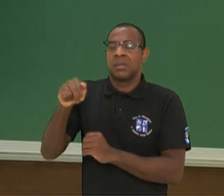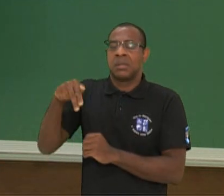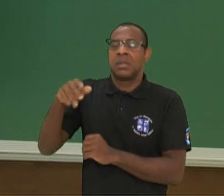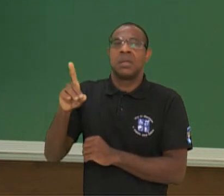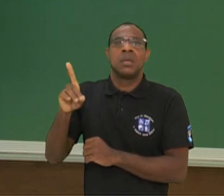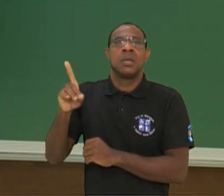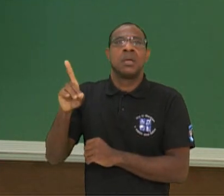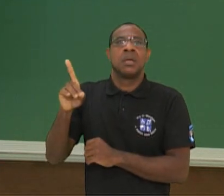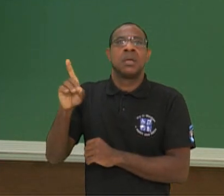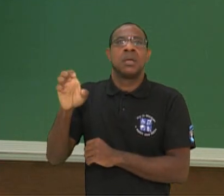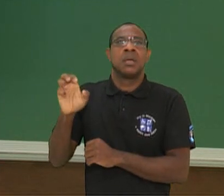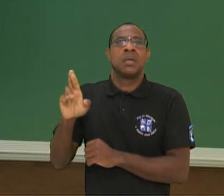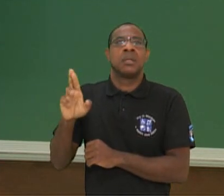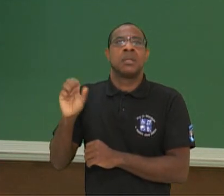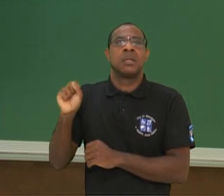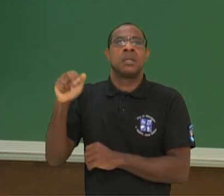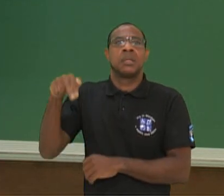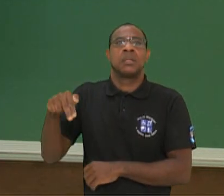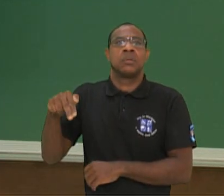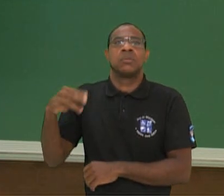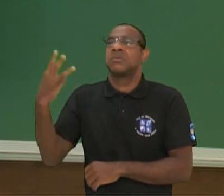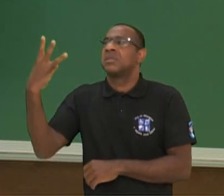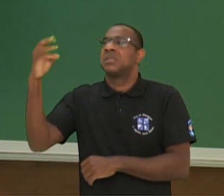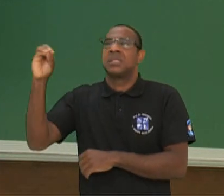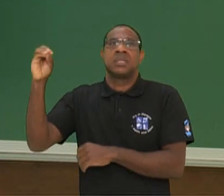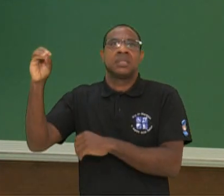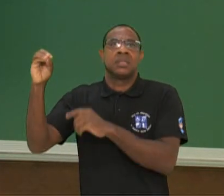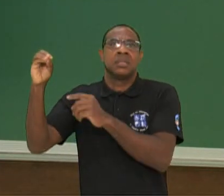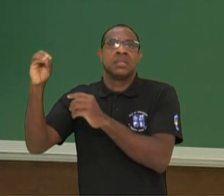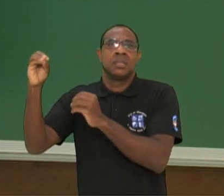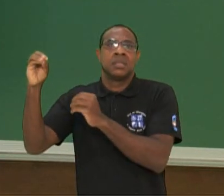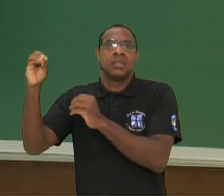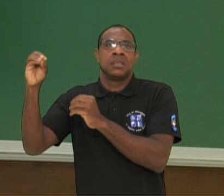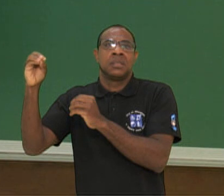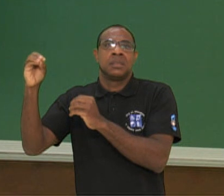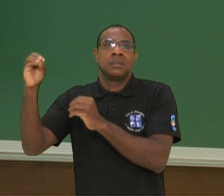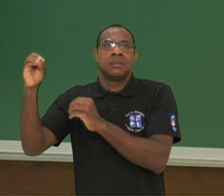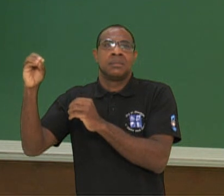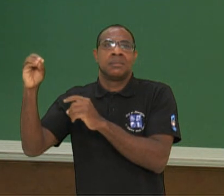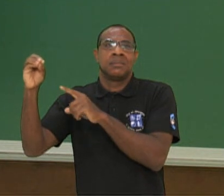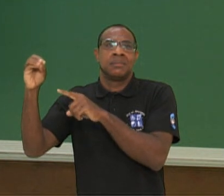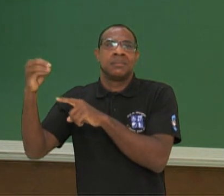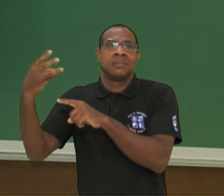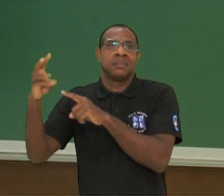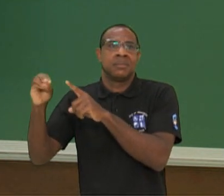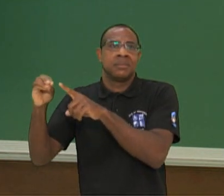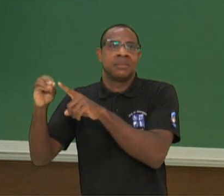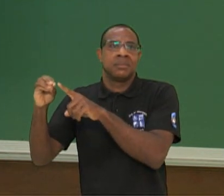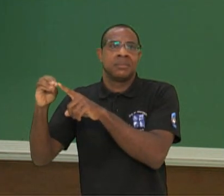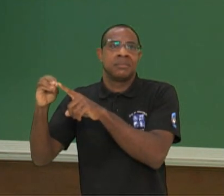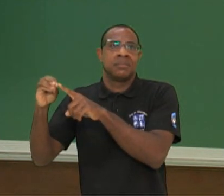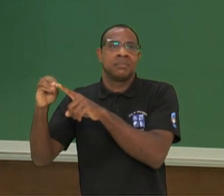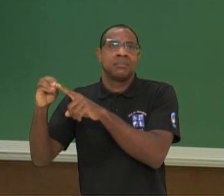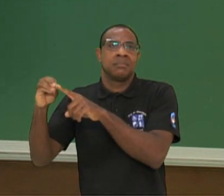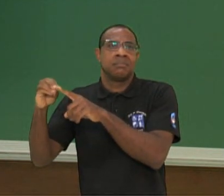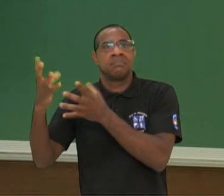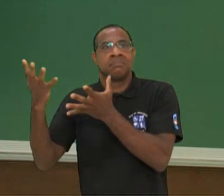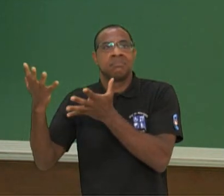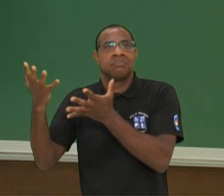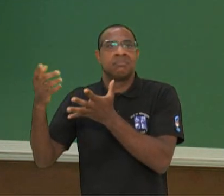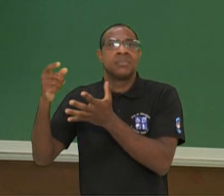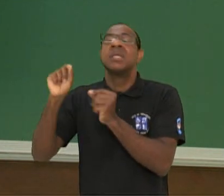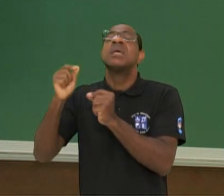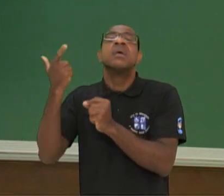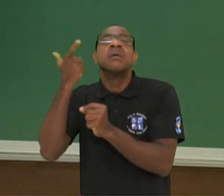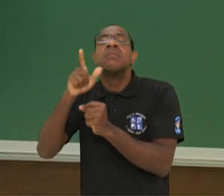vencendo, né, de 3-2 em games. Em relação a pontos, está empatado. Então, quem que está vencendo essa